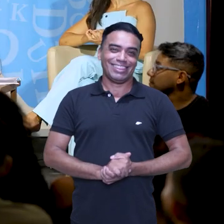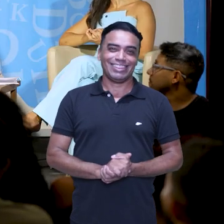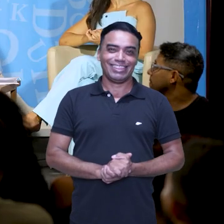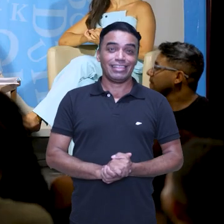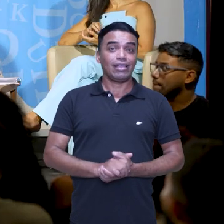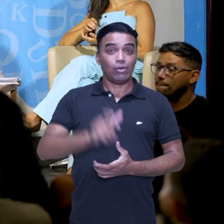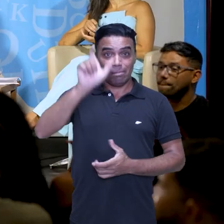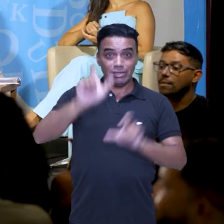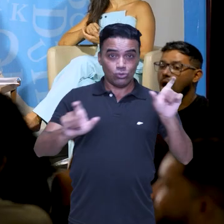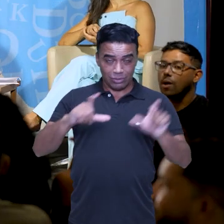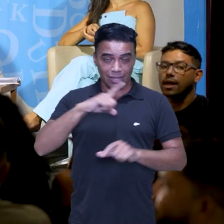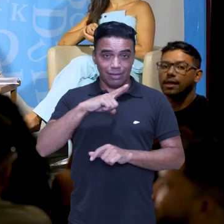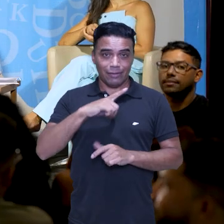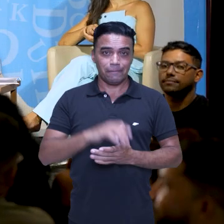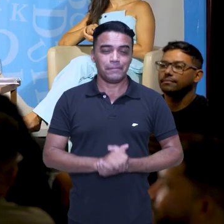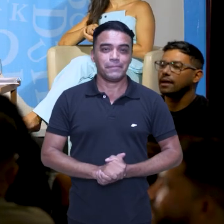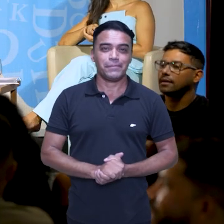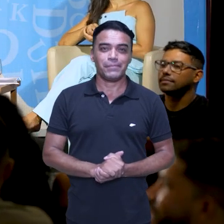Tem mais alguém, Jona?